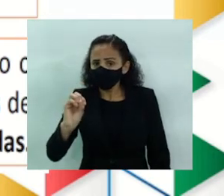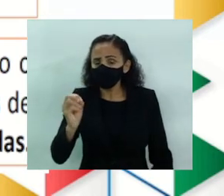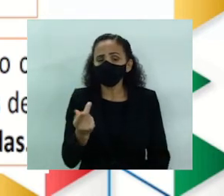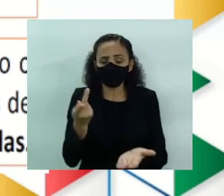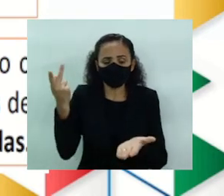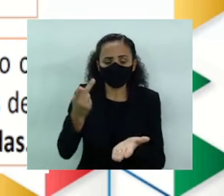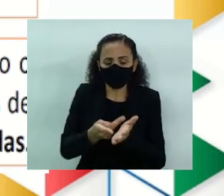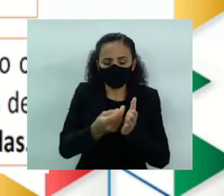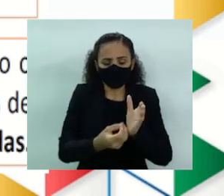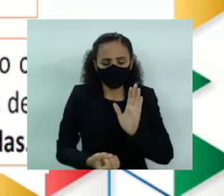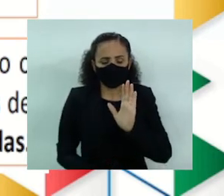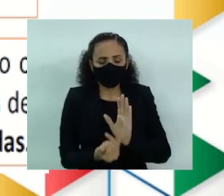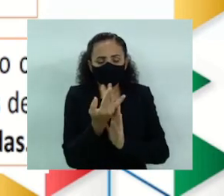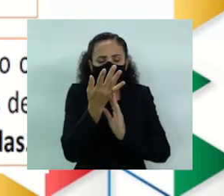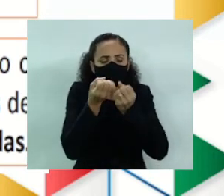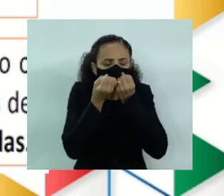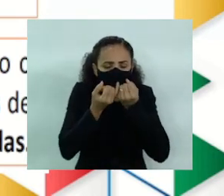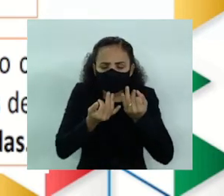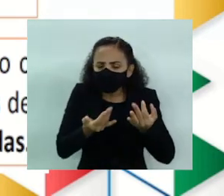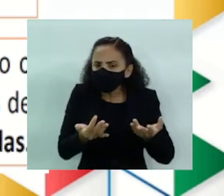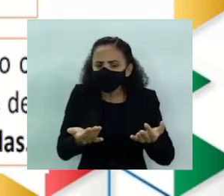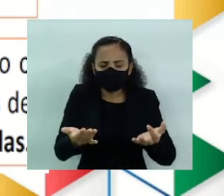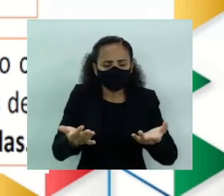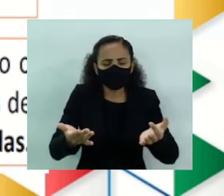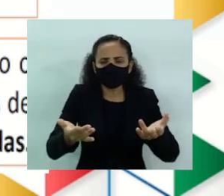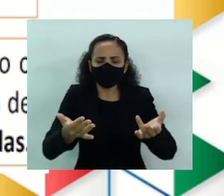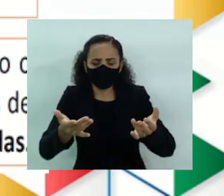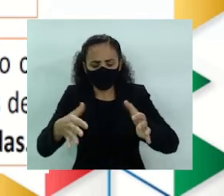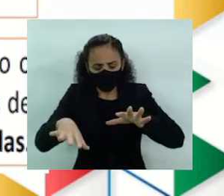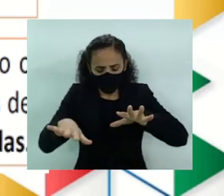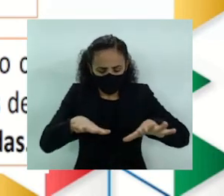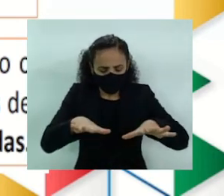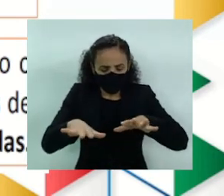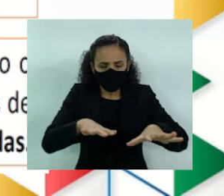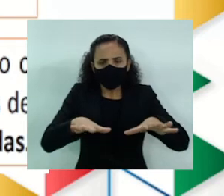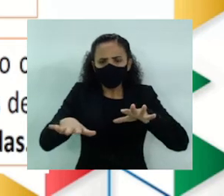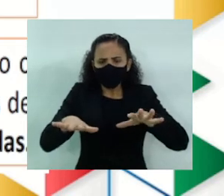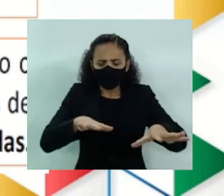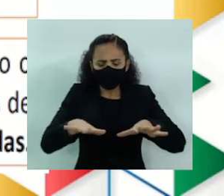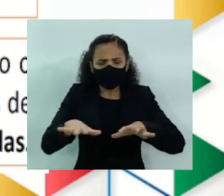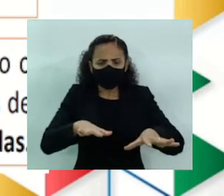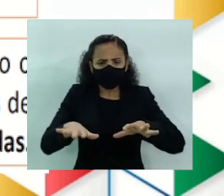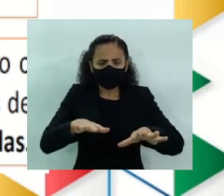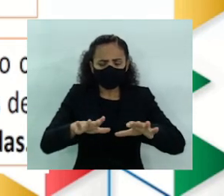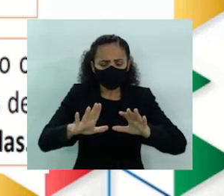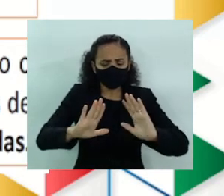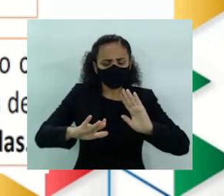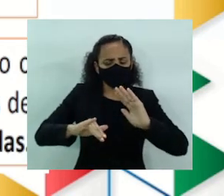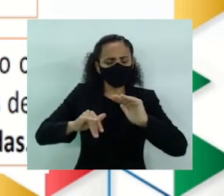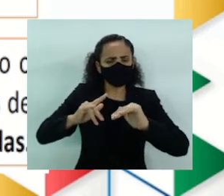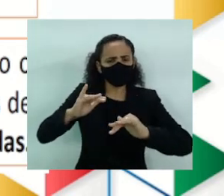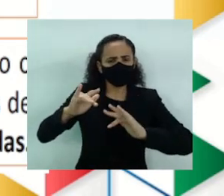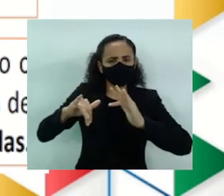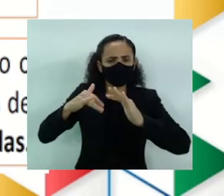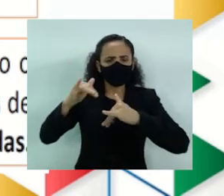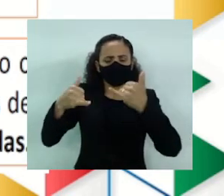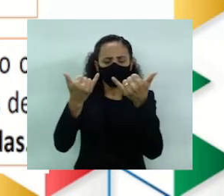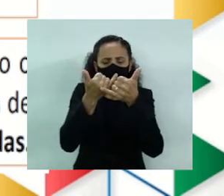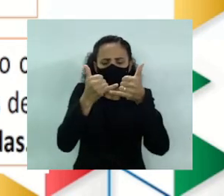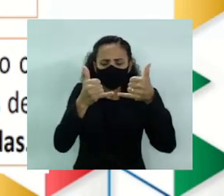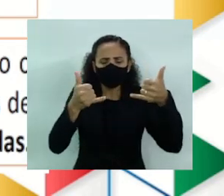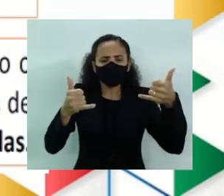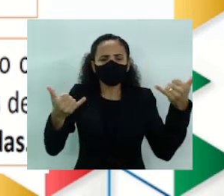tubos, criando vapor. Esse vapor que movimenta as pás das turbinas ligadas a um gerador e essa energia elétrica ela